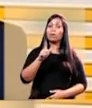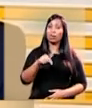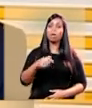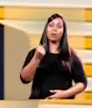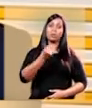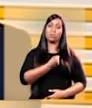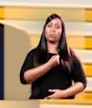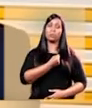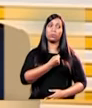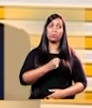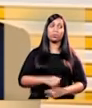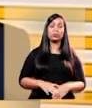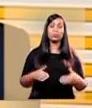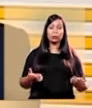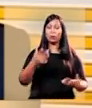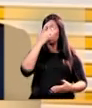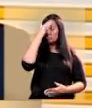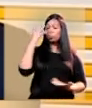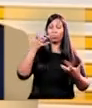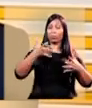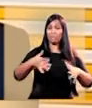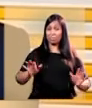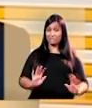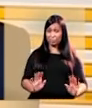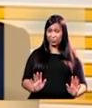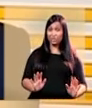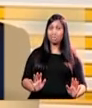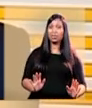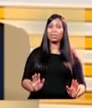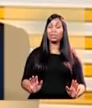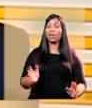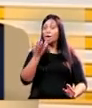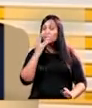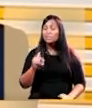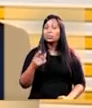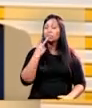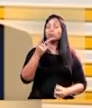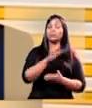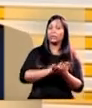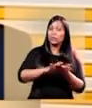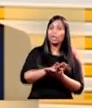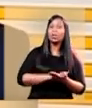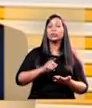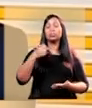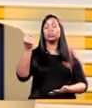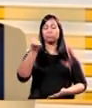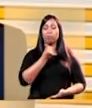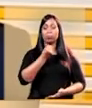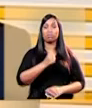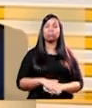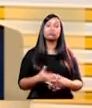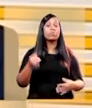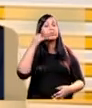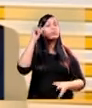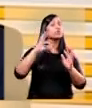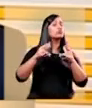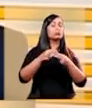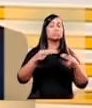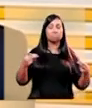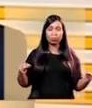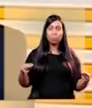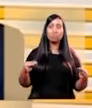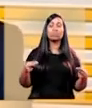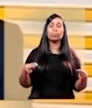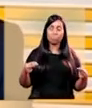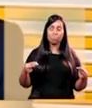até homicídio, não infanticídio. Quer dizer, então a pessoa não quer a criança, não comunica e depois mata a criança. Então, para evitar tudo